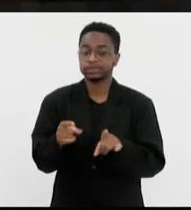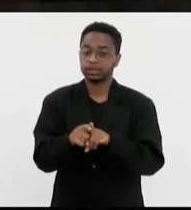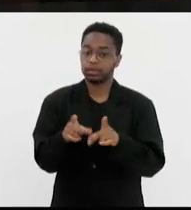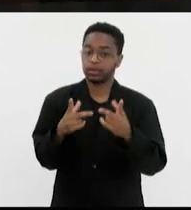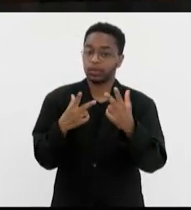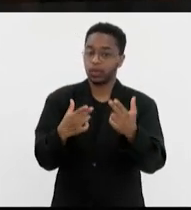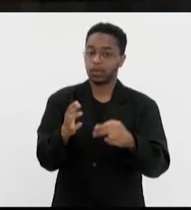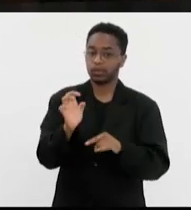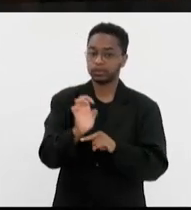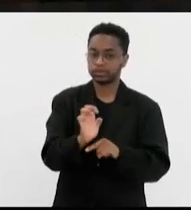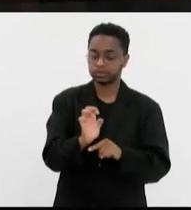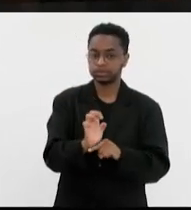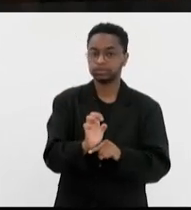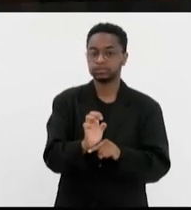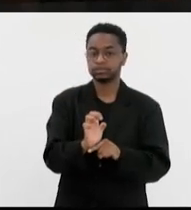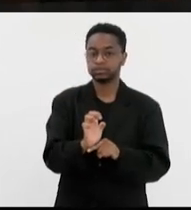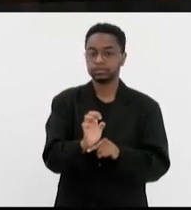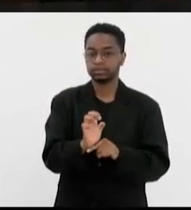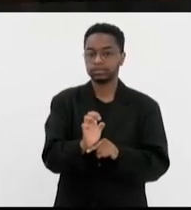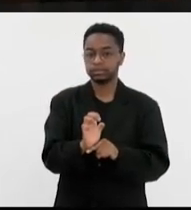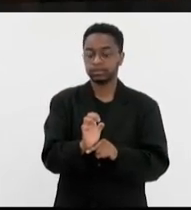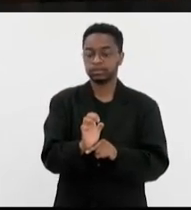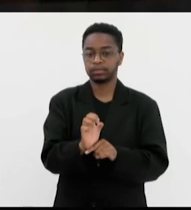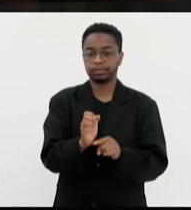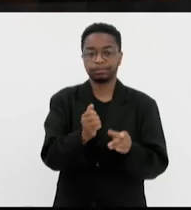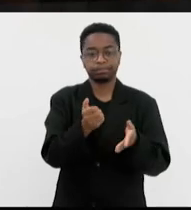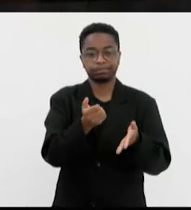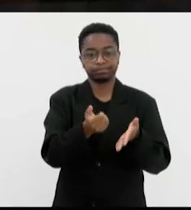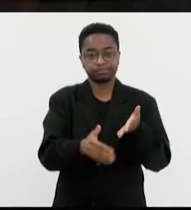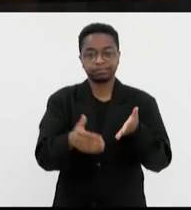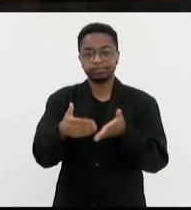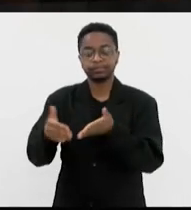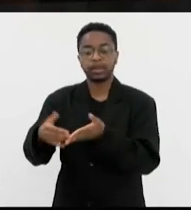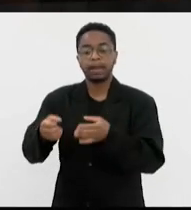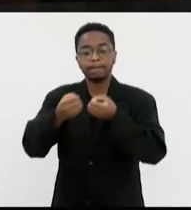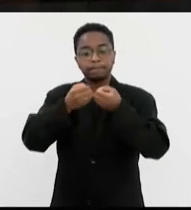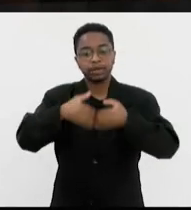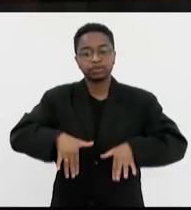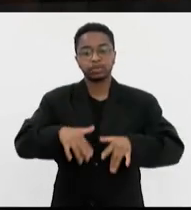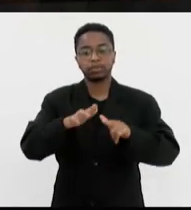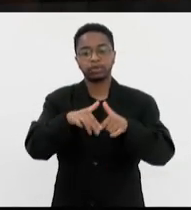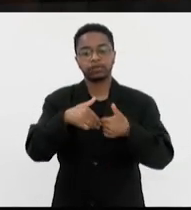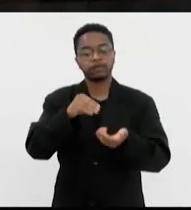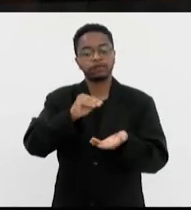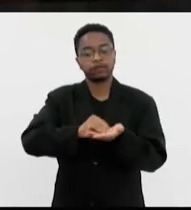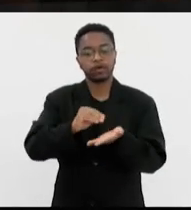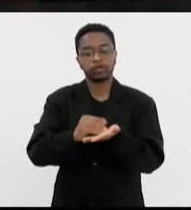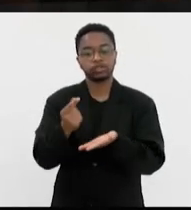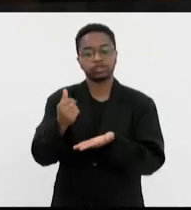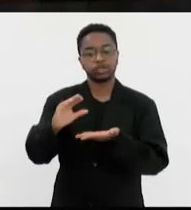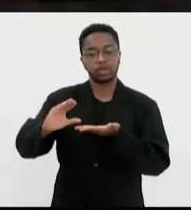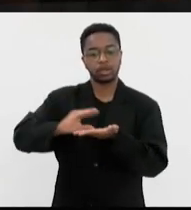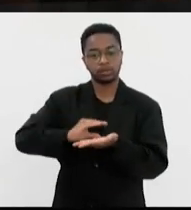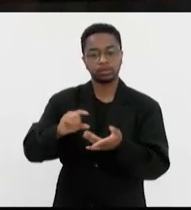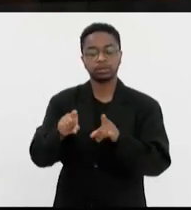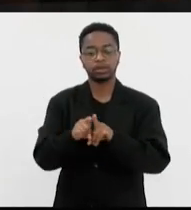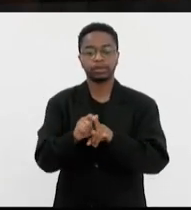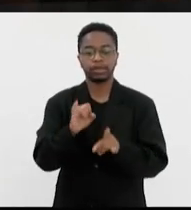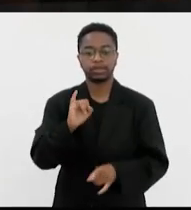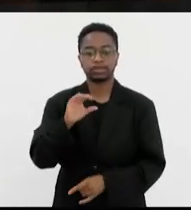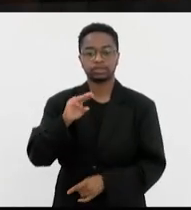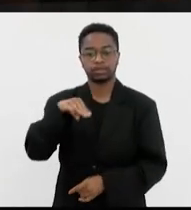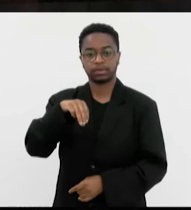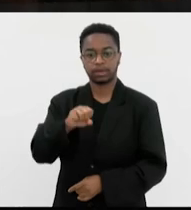estados, foram vilipendiados nas perdas de receita de ICMS, função da lei